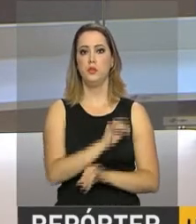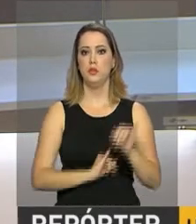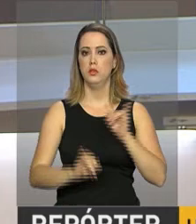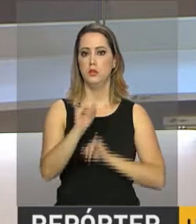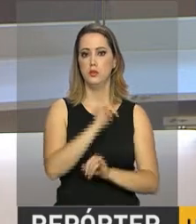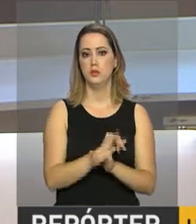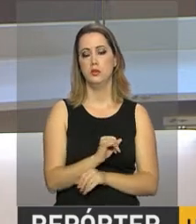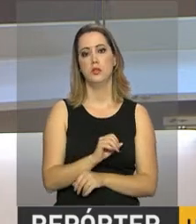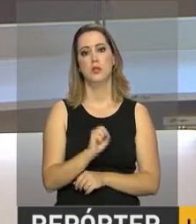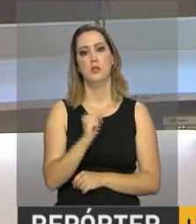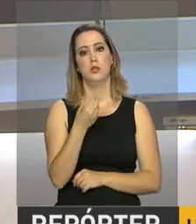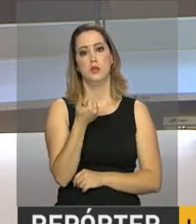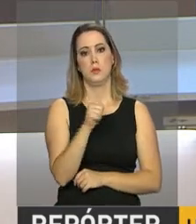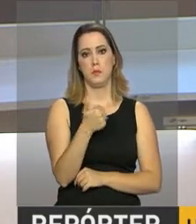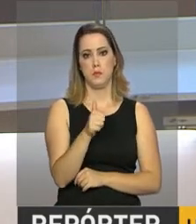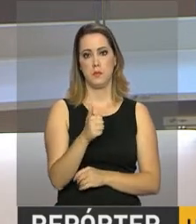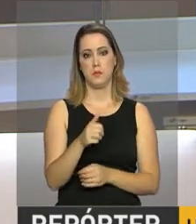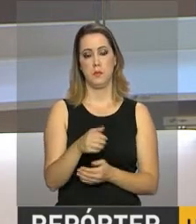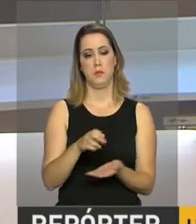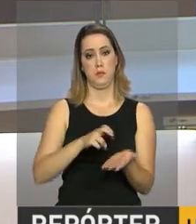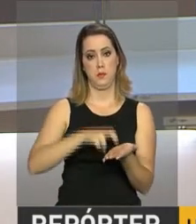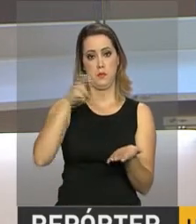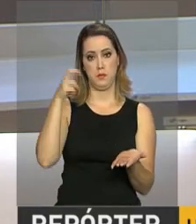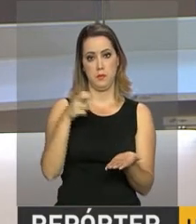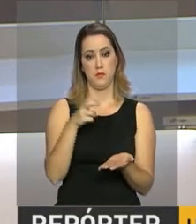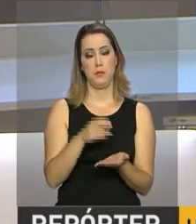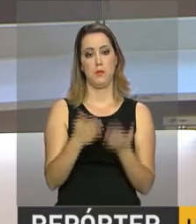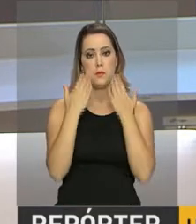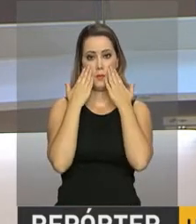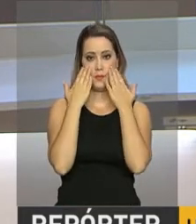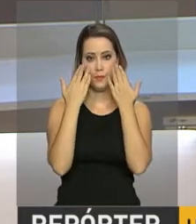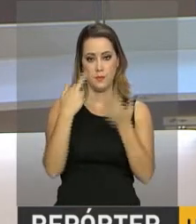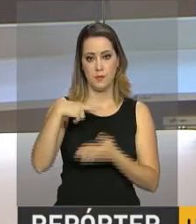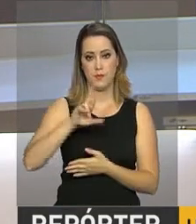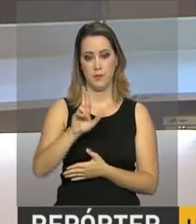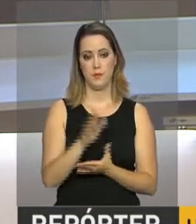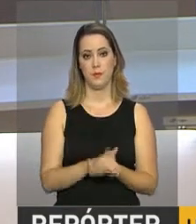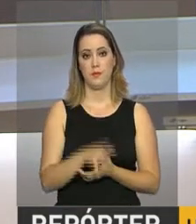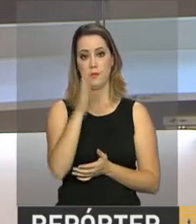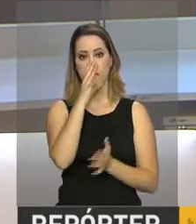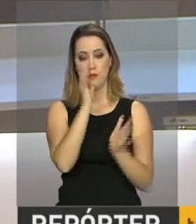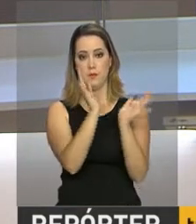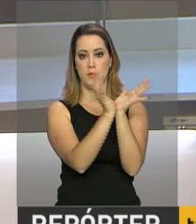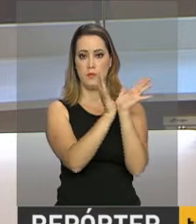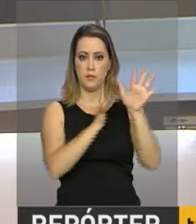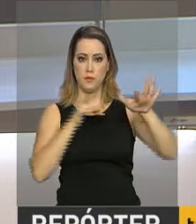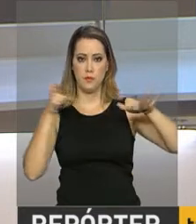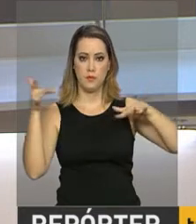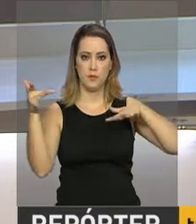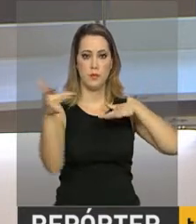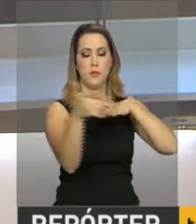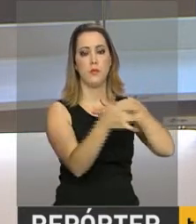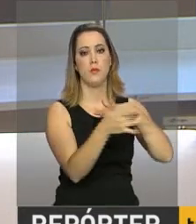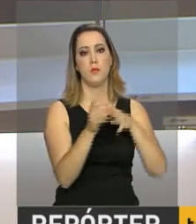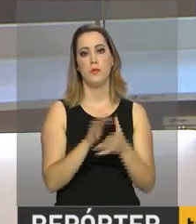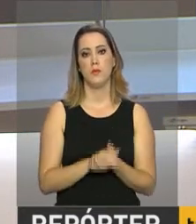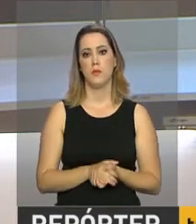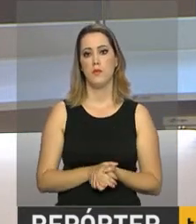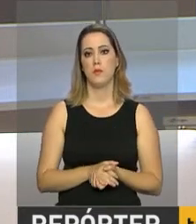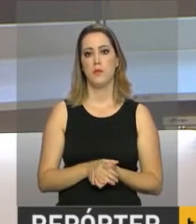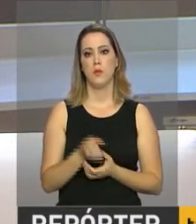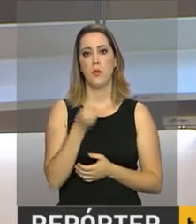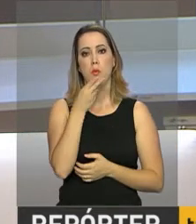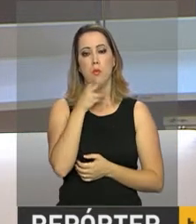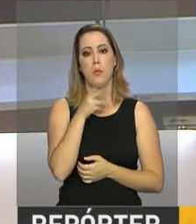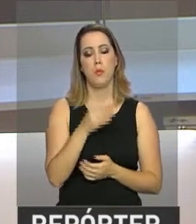com outras informações ou às 11 da manhã na próxima edição do Repórter NBR. Acompanhe também as novidades pelas nossas redes